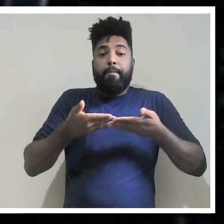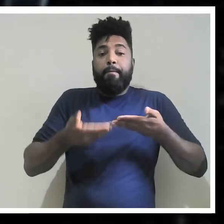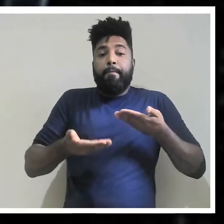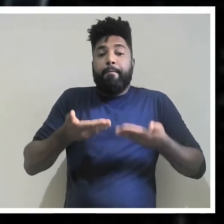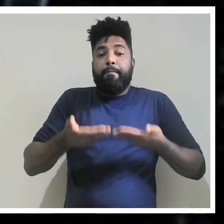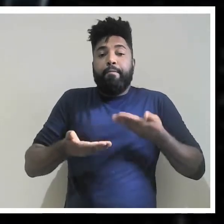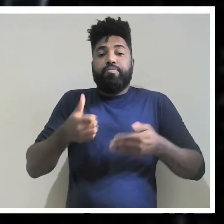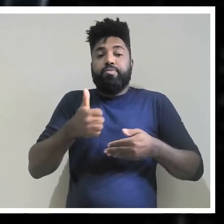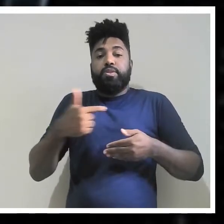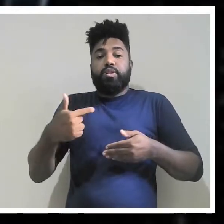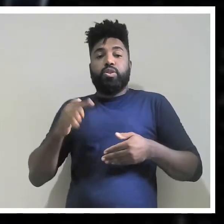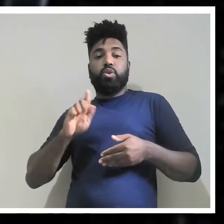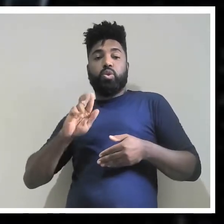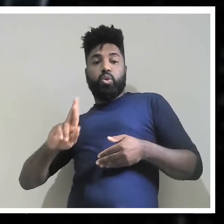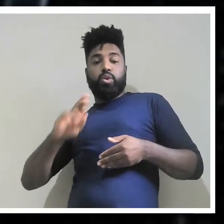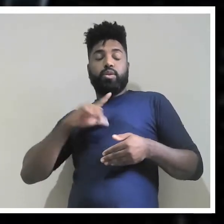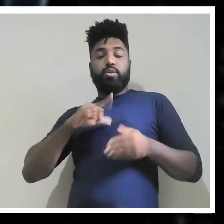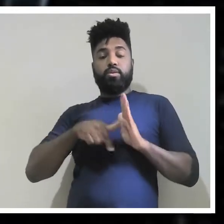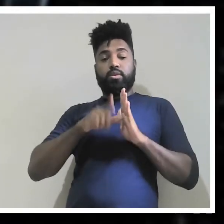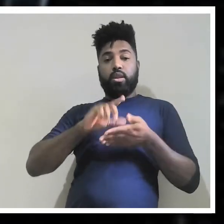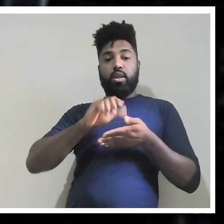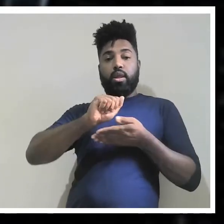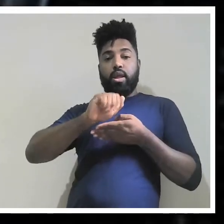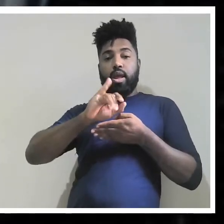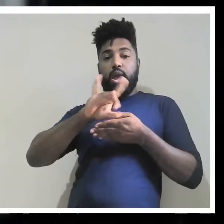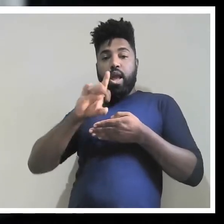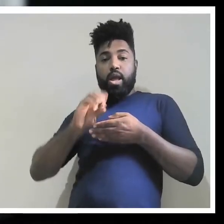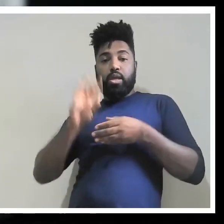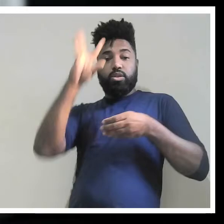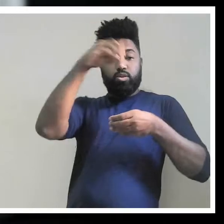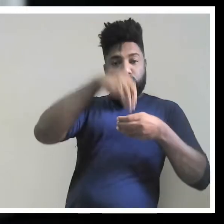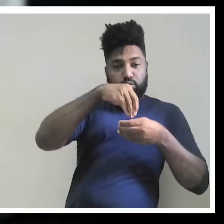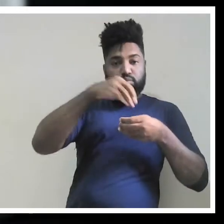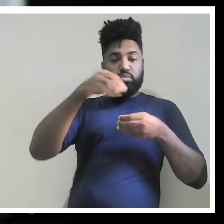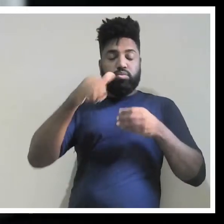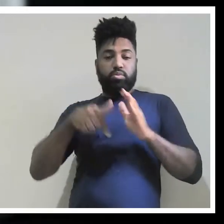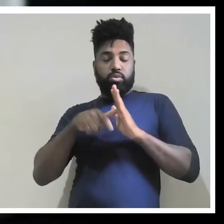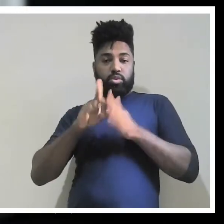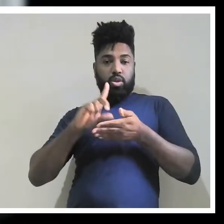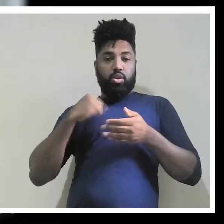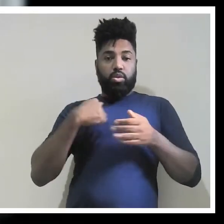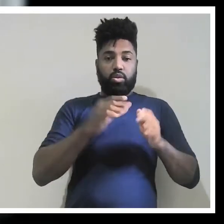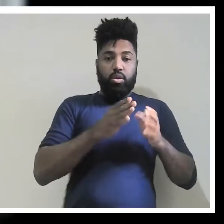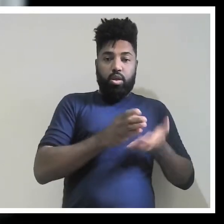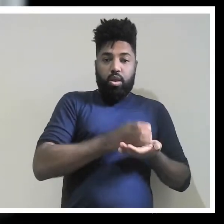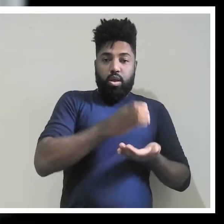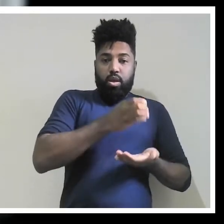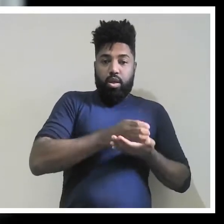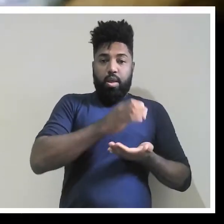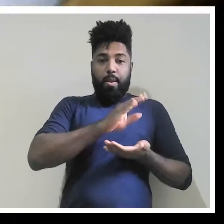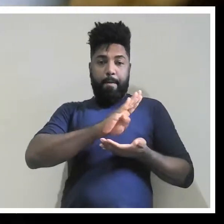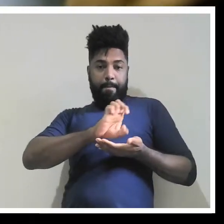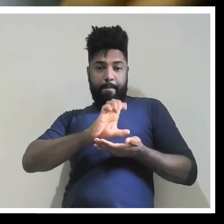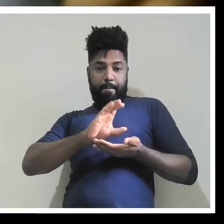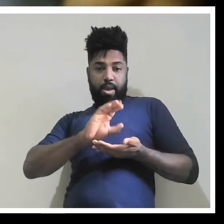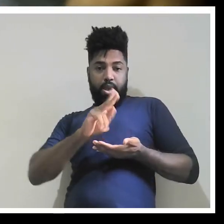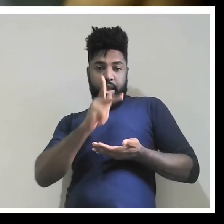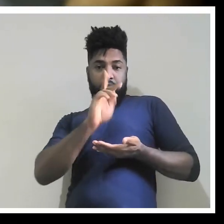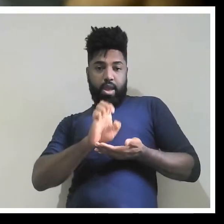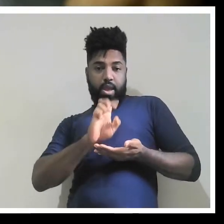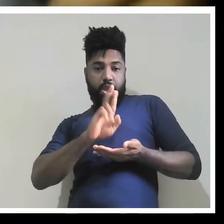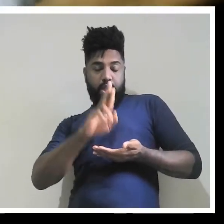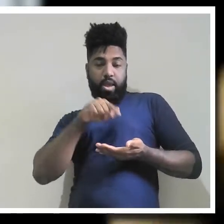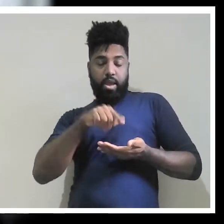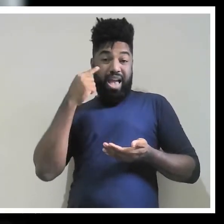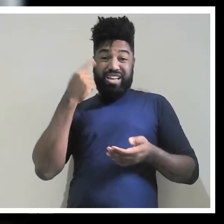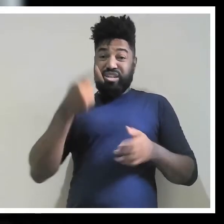Antes de colocar a solução de ácido clorídrico no piquenômetro, nós ambientamos um becker que vai acomodar essa solução. Eu até acho que eu